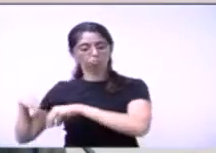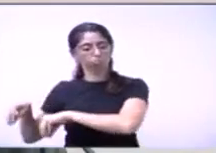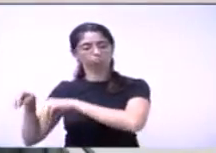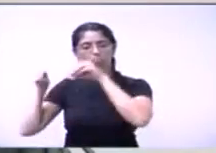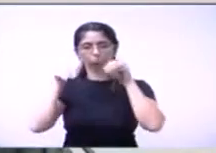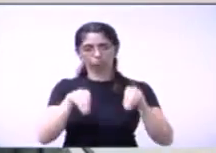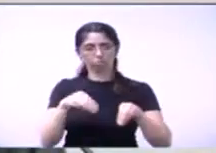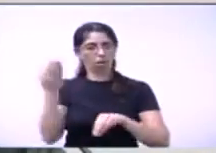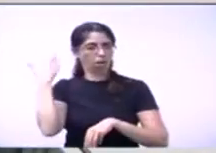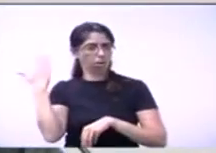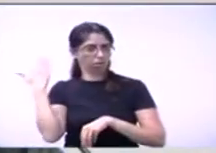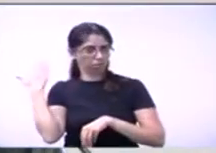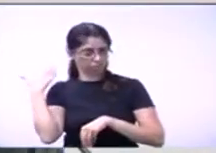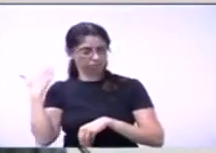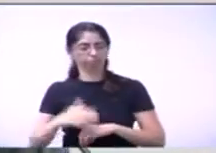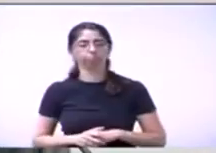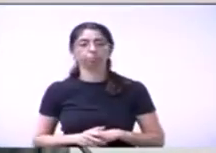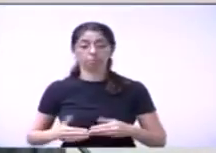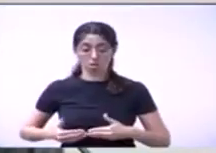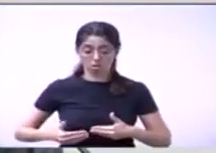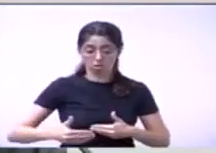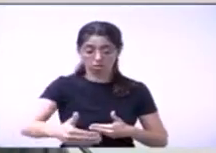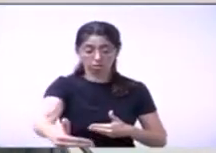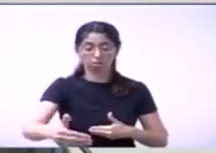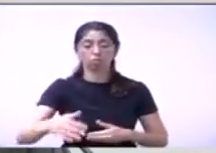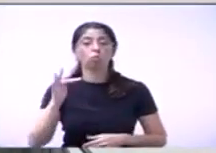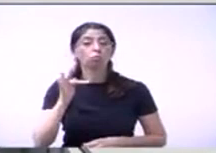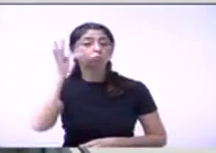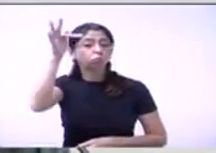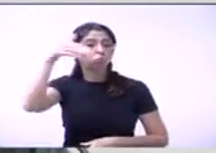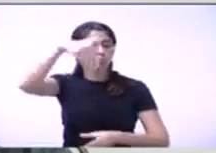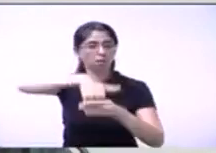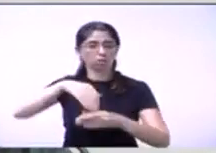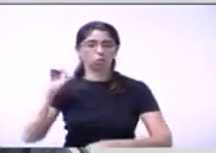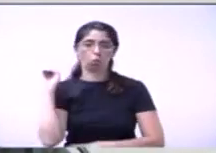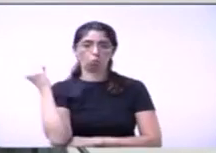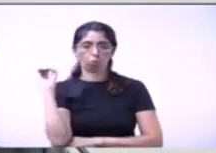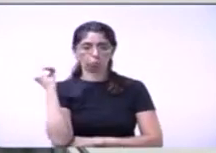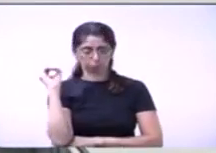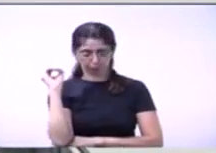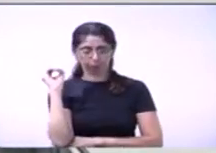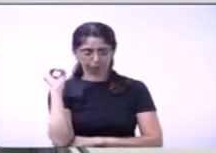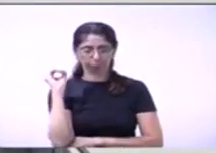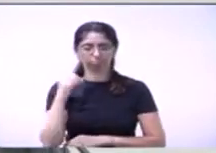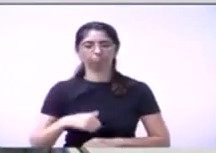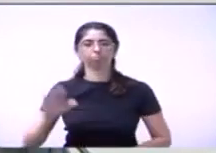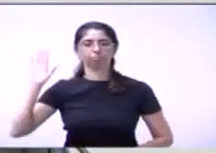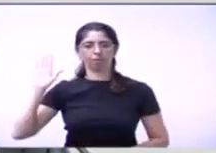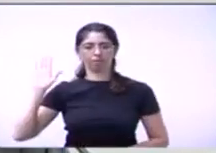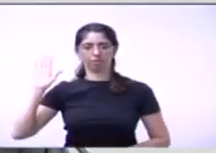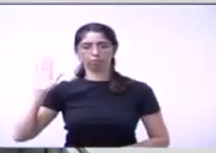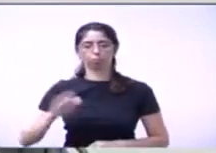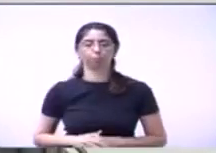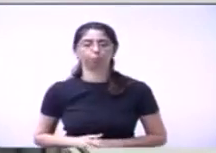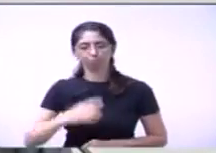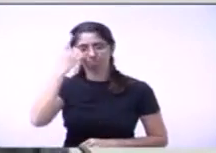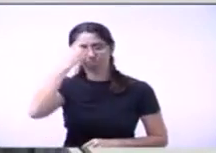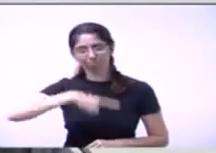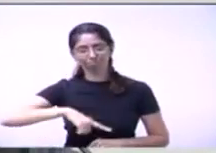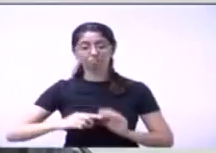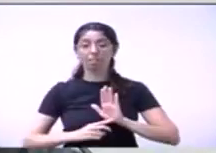irei disputar a minha reeleição para vereador no pleito de 2016, a